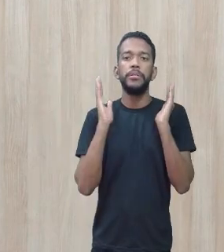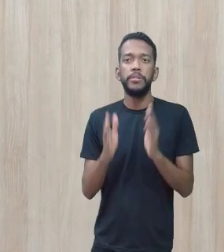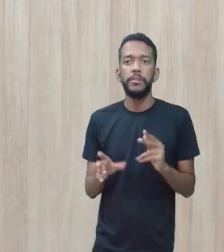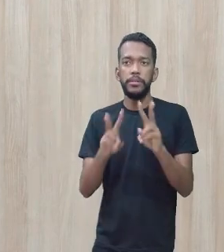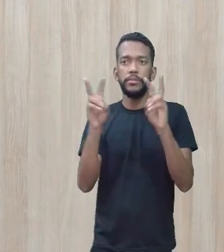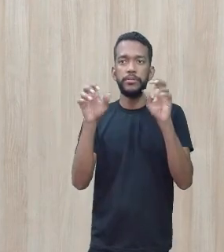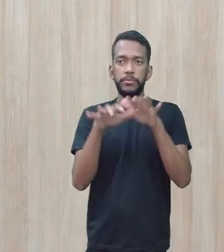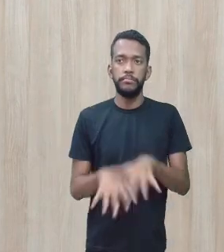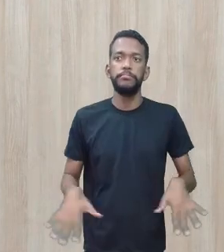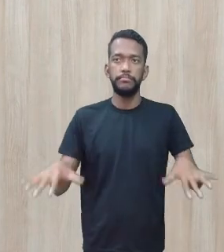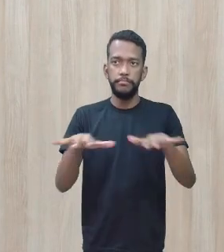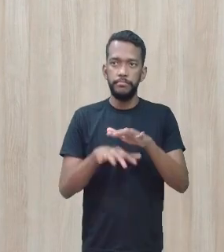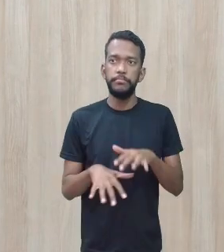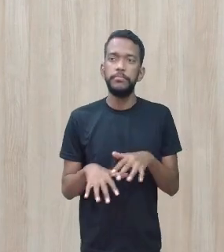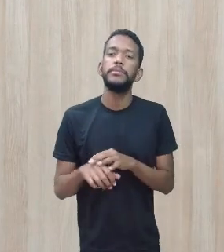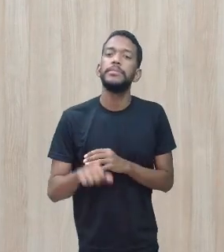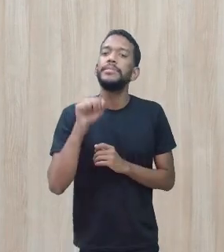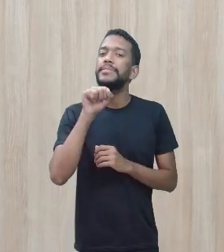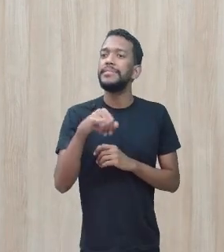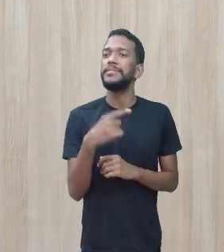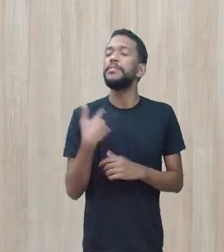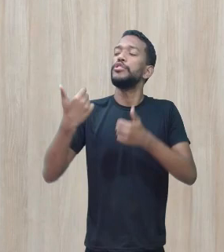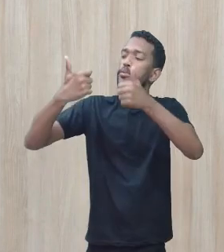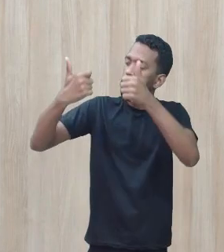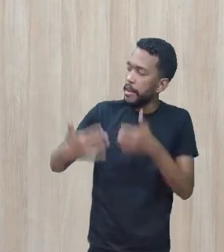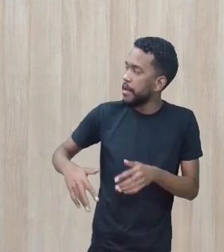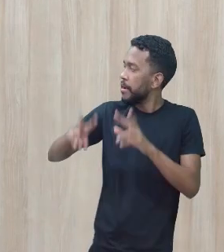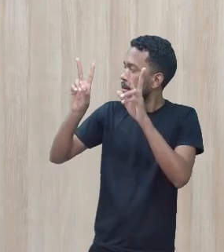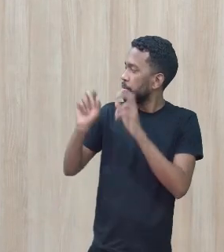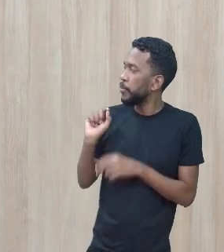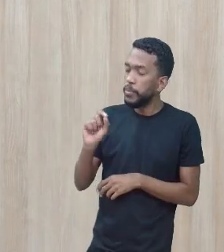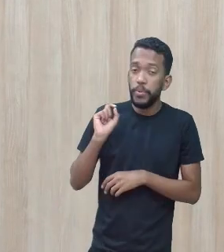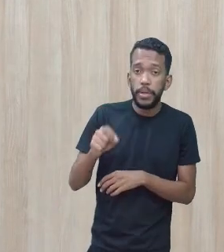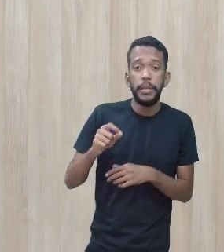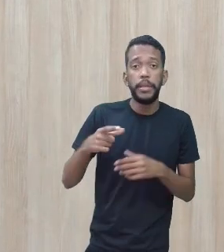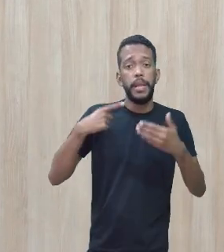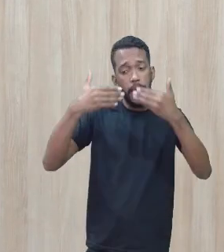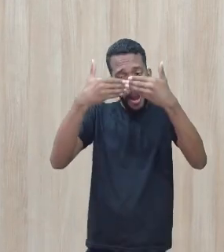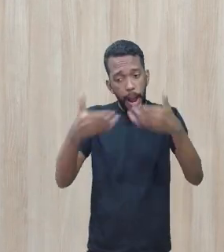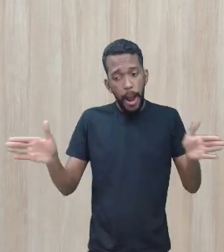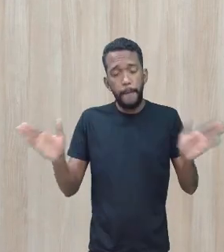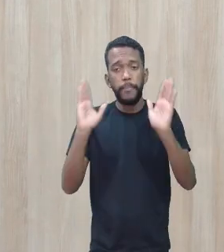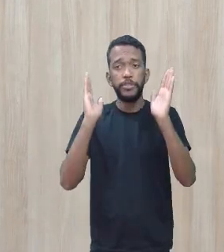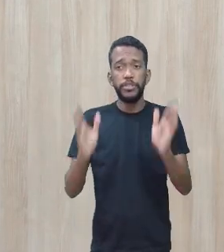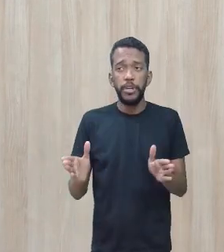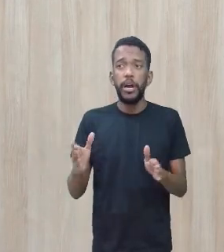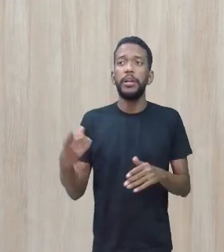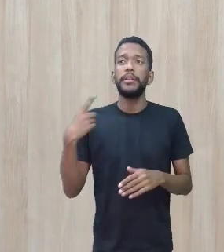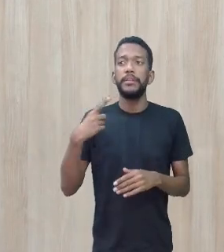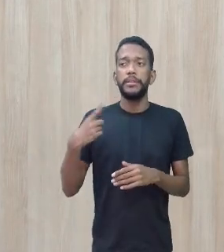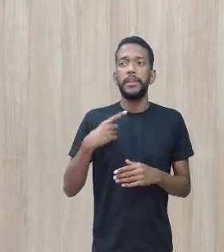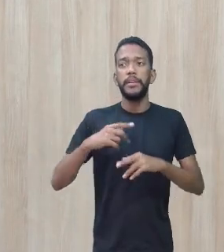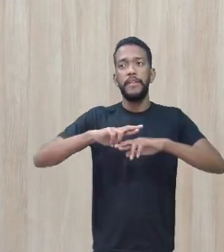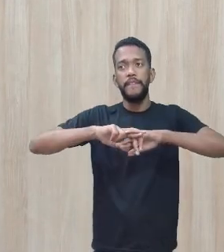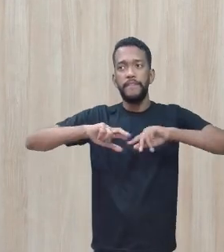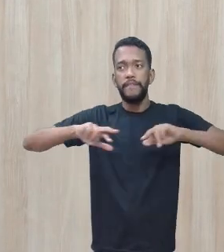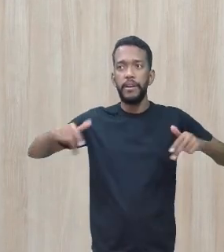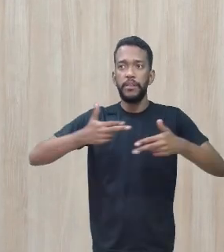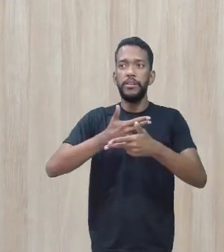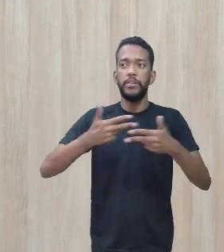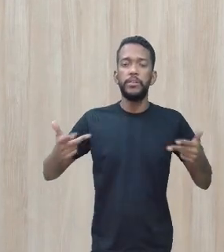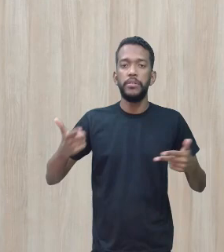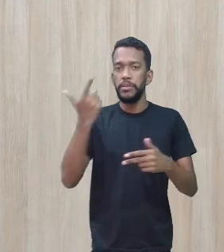daquele panorama ali. Se eu estou falando de uma coisa que é ampla, que tem várias aplicações, que tem várias coisas para